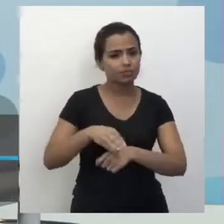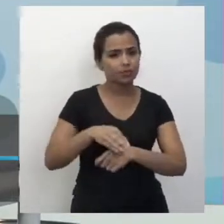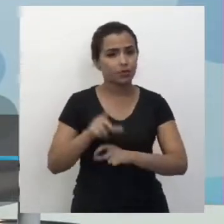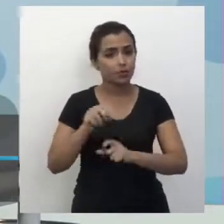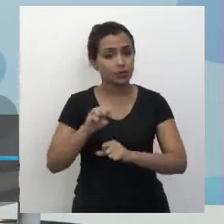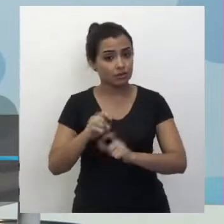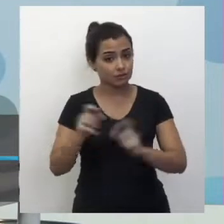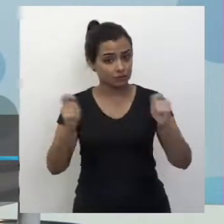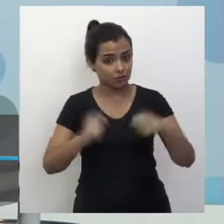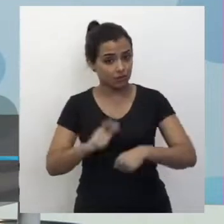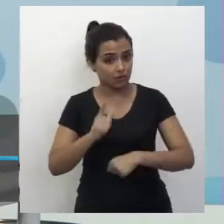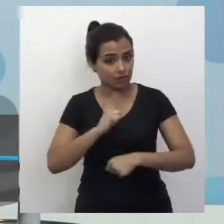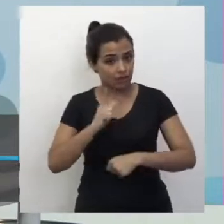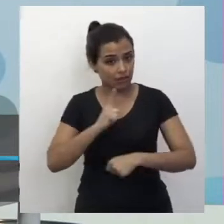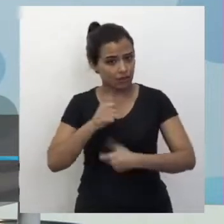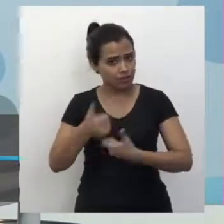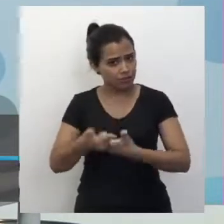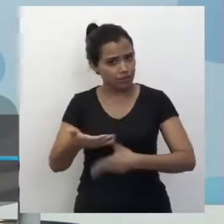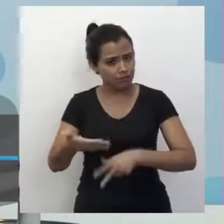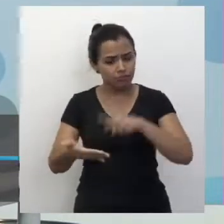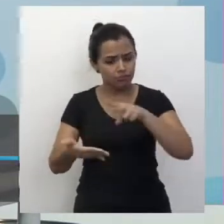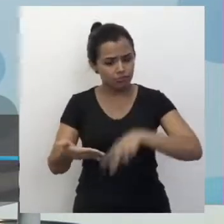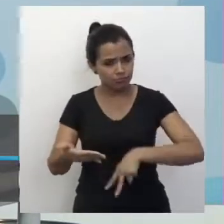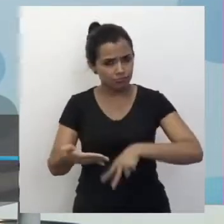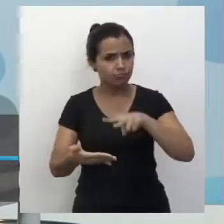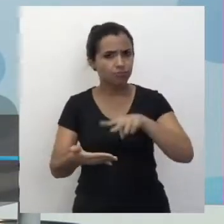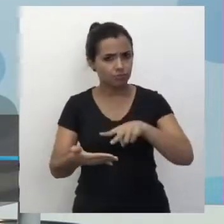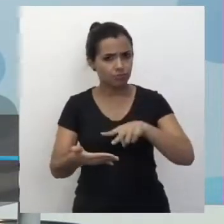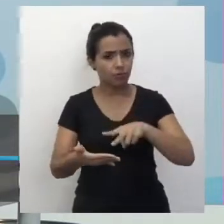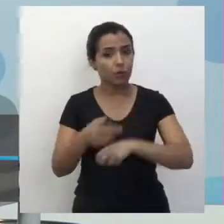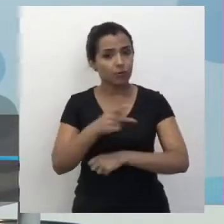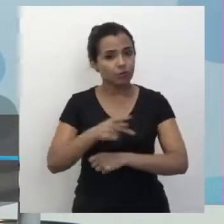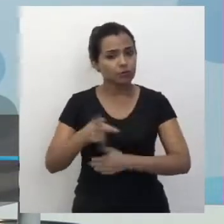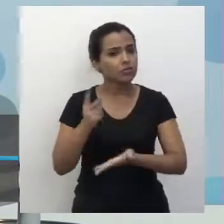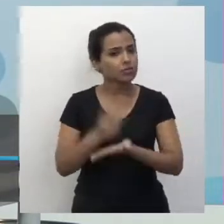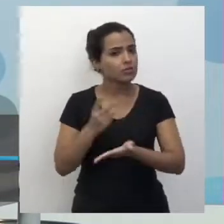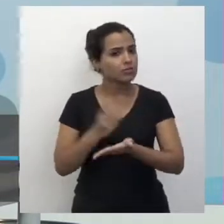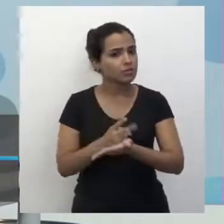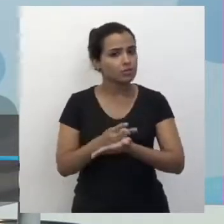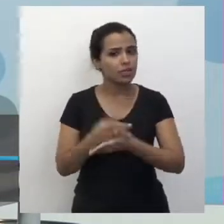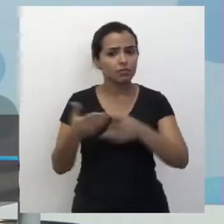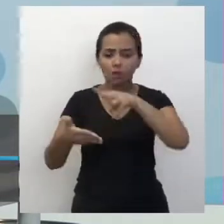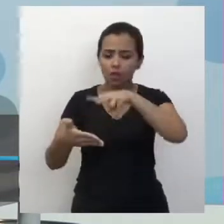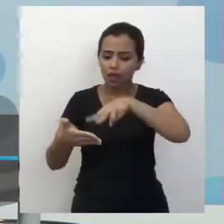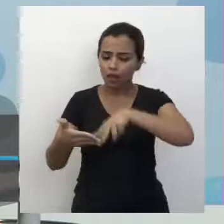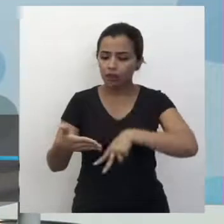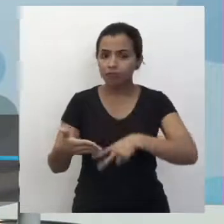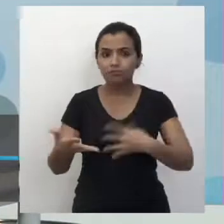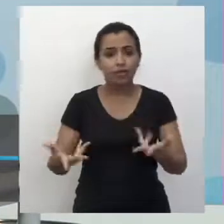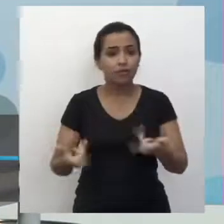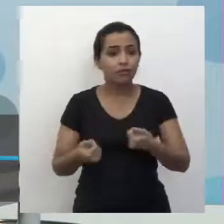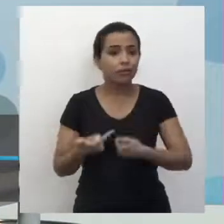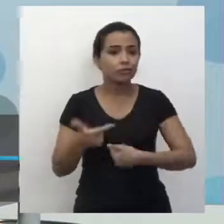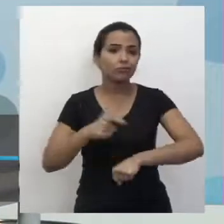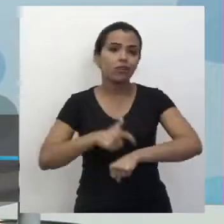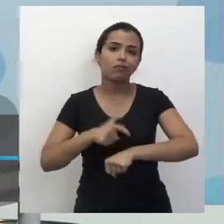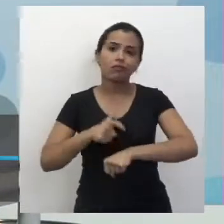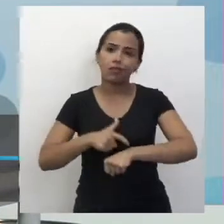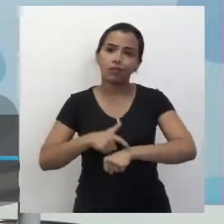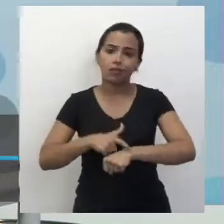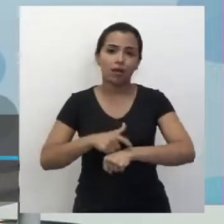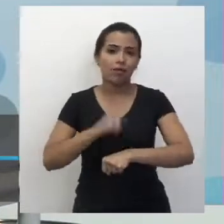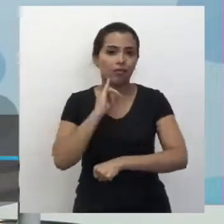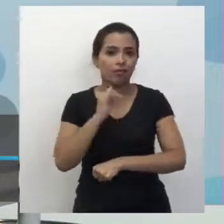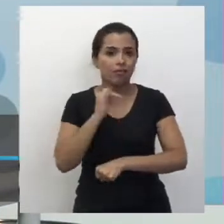deem uma visitada no nosso chat. Os professores fazem apontamentos, enriquecimentos maravilhosos que infelizmente a gente não tem tempo de trazer aqui